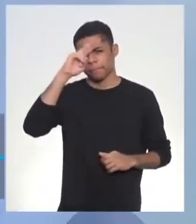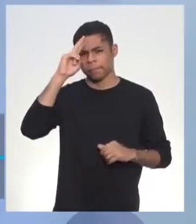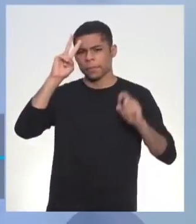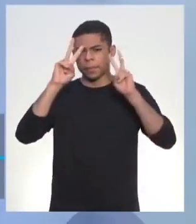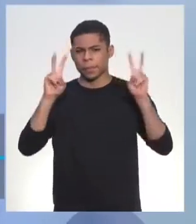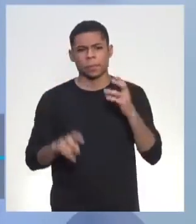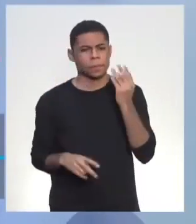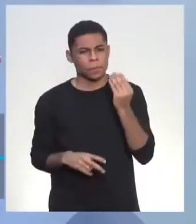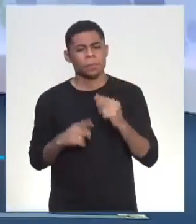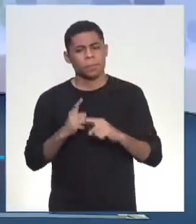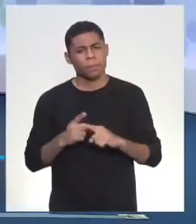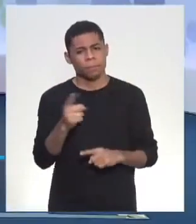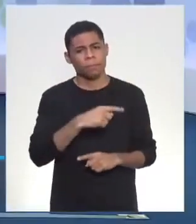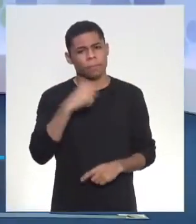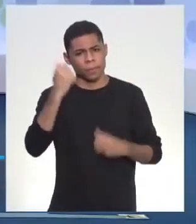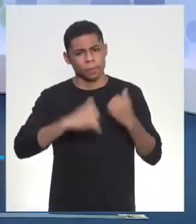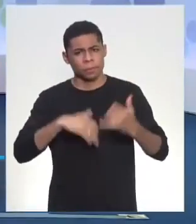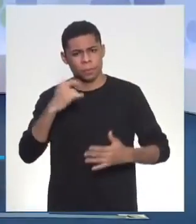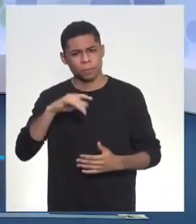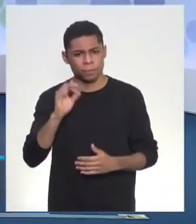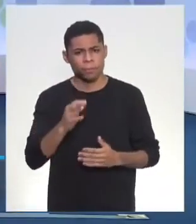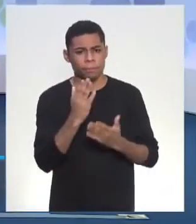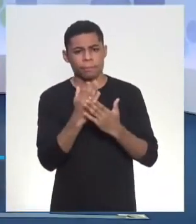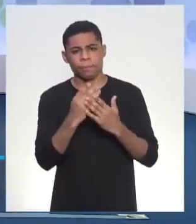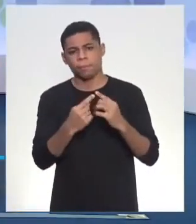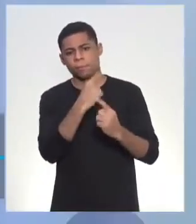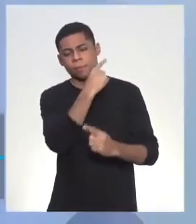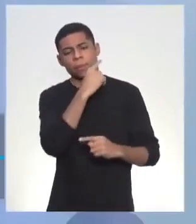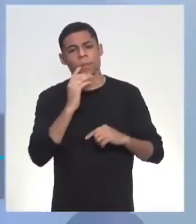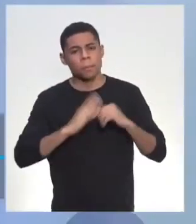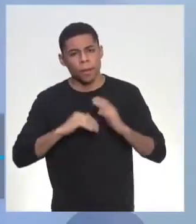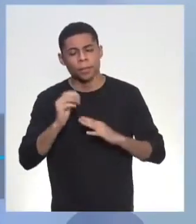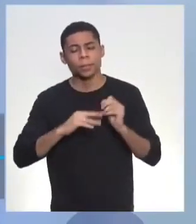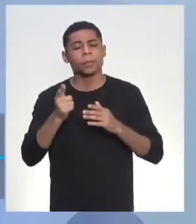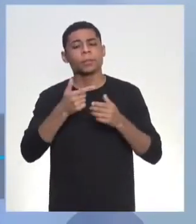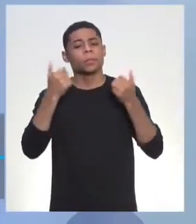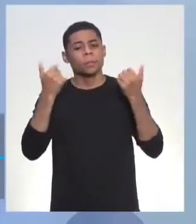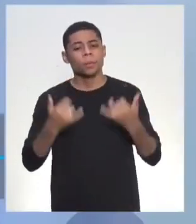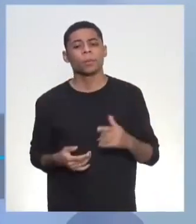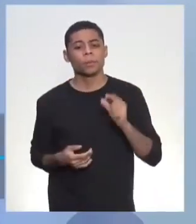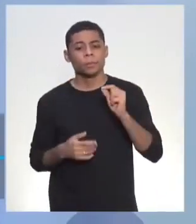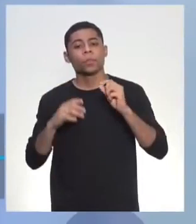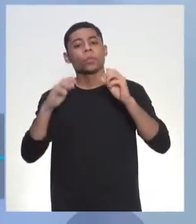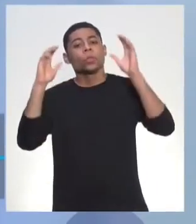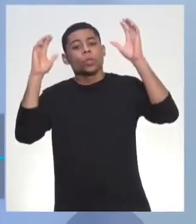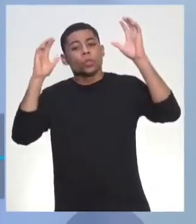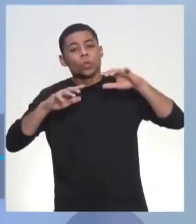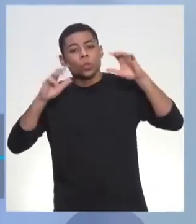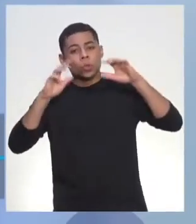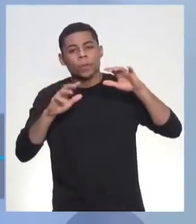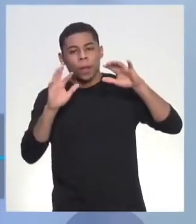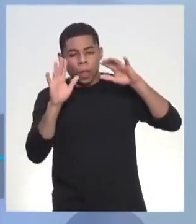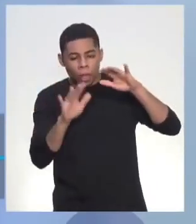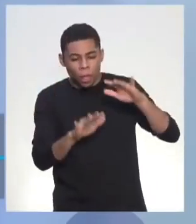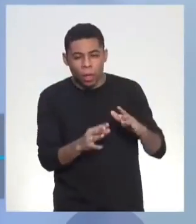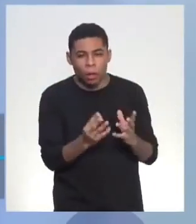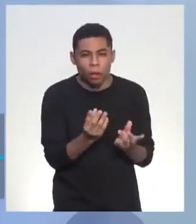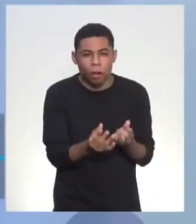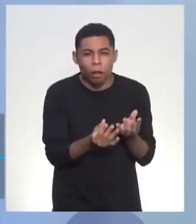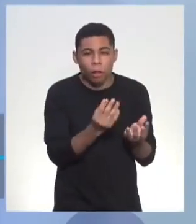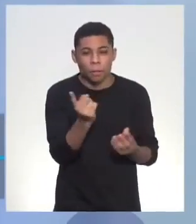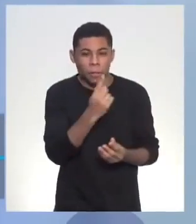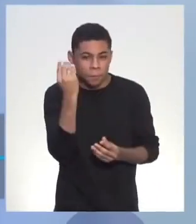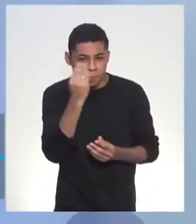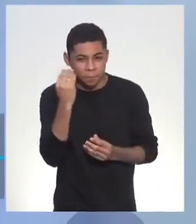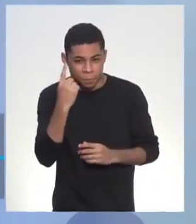até porque a gente tratou sobre isso na aula prática, a gente falou sobre a chuva ácida, né? A gente fez um